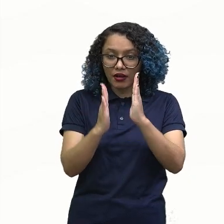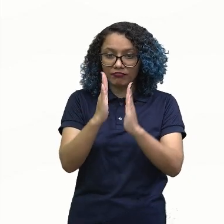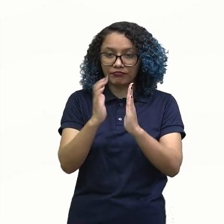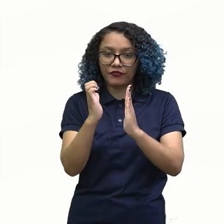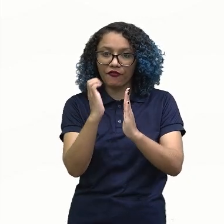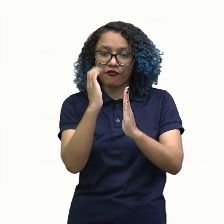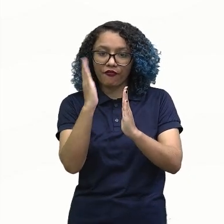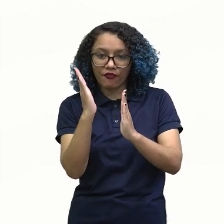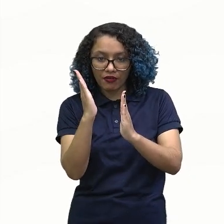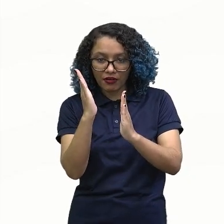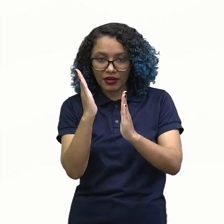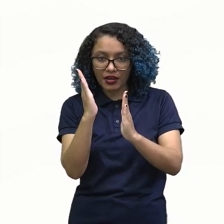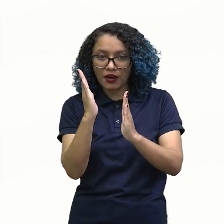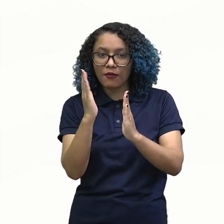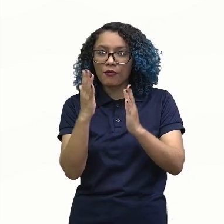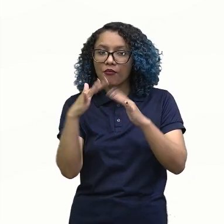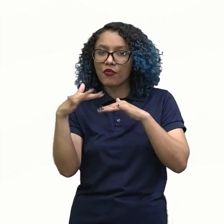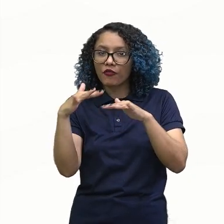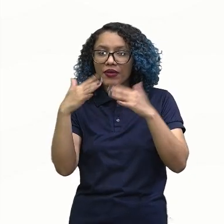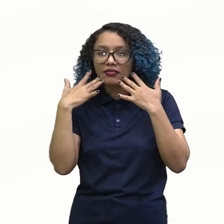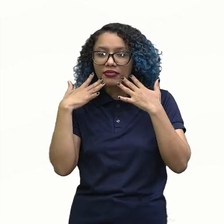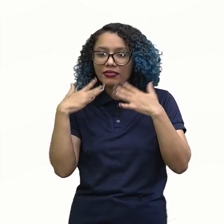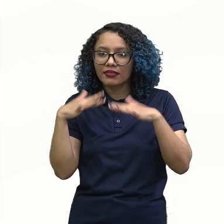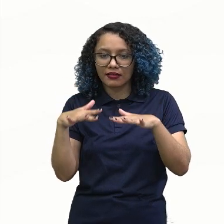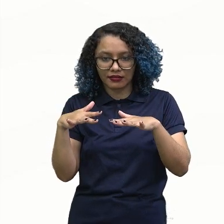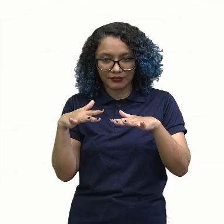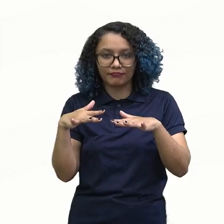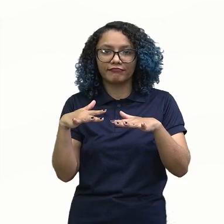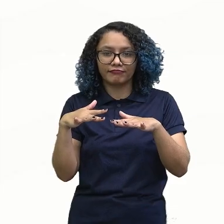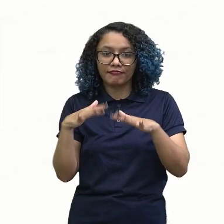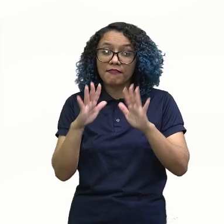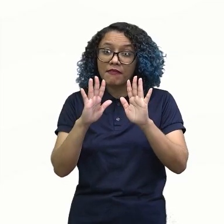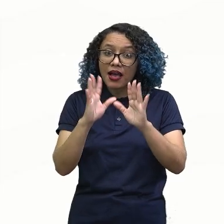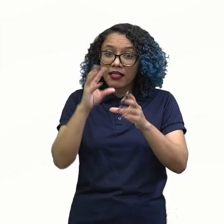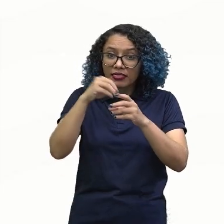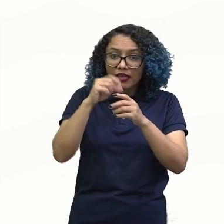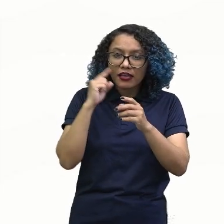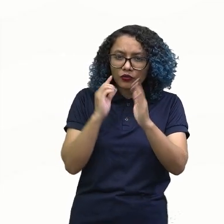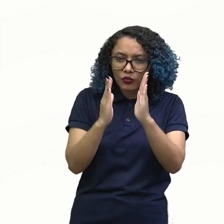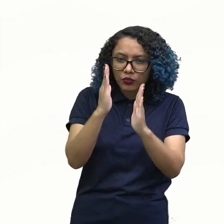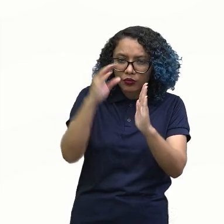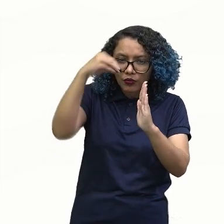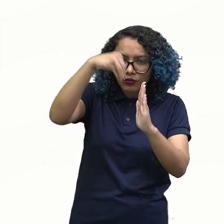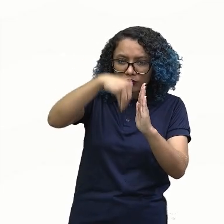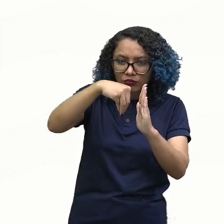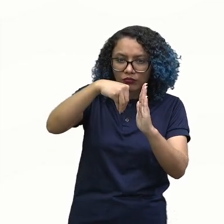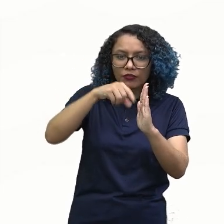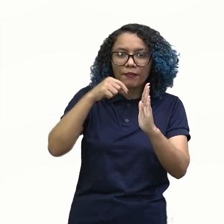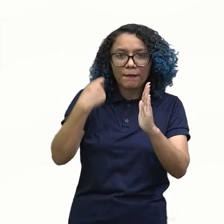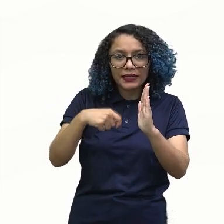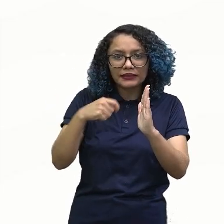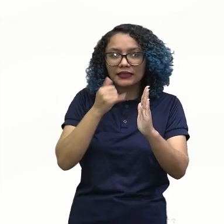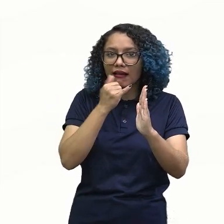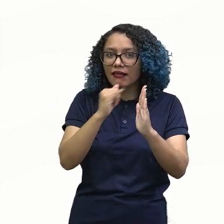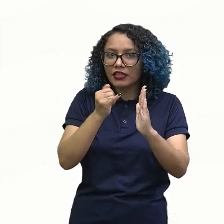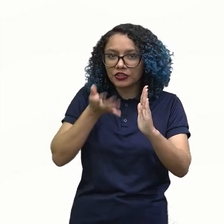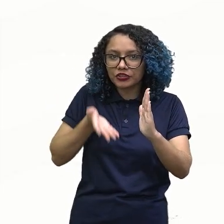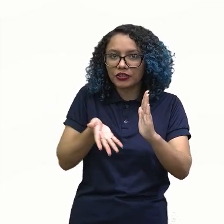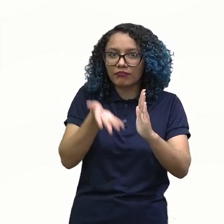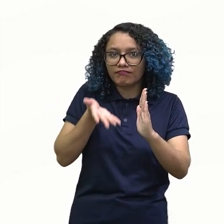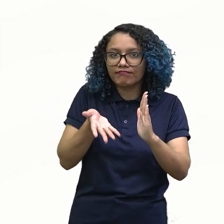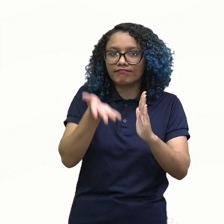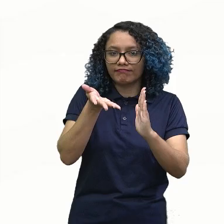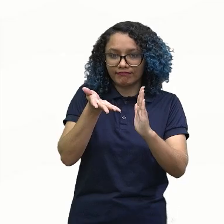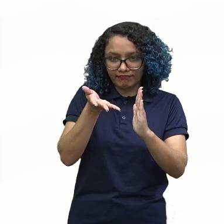o movimento é espontâneo, mas dentro precisa de energia para acontecer. Logo,